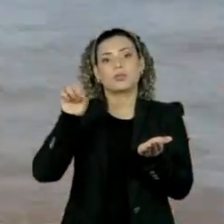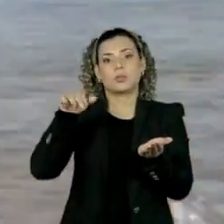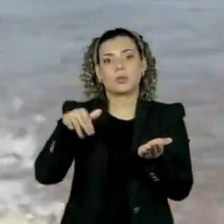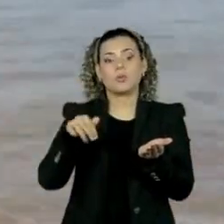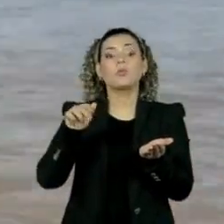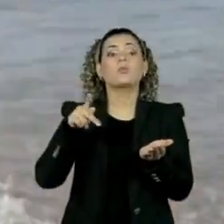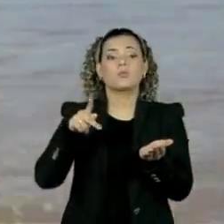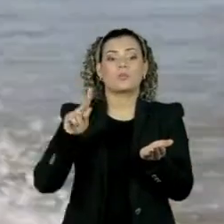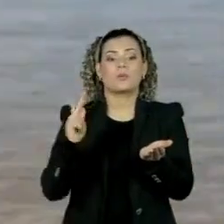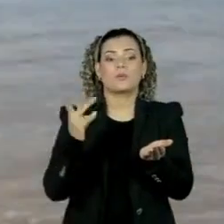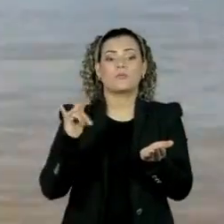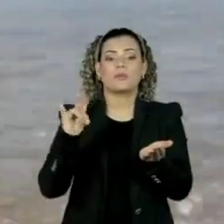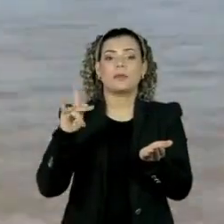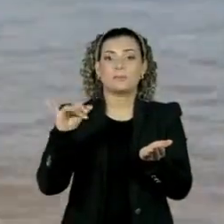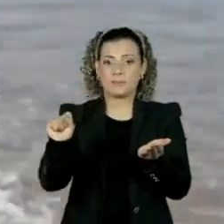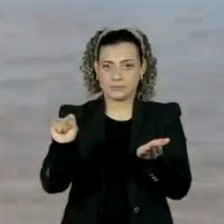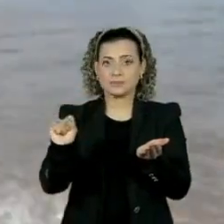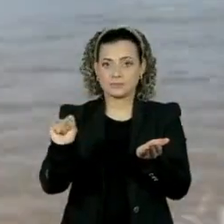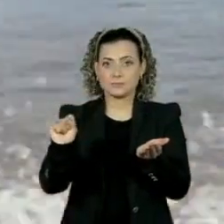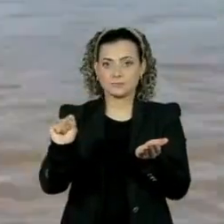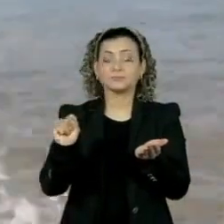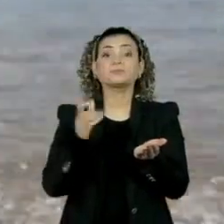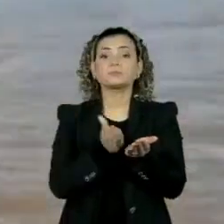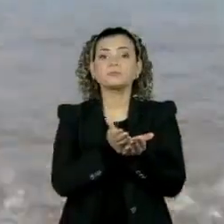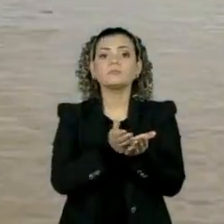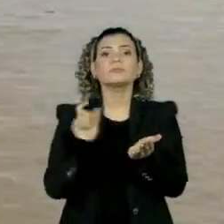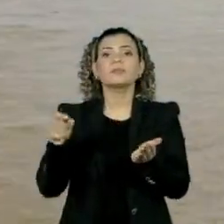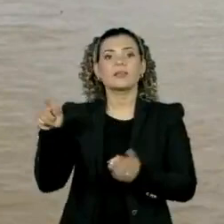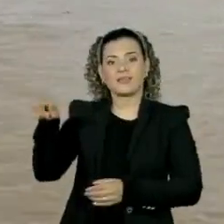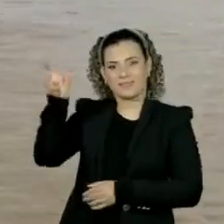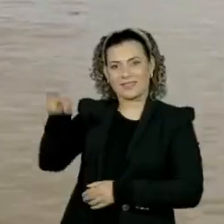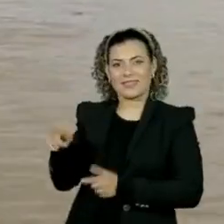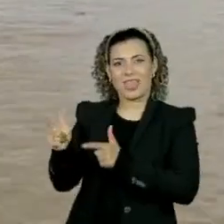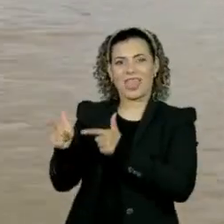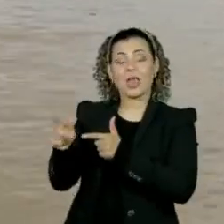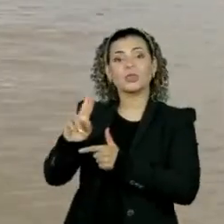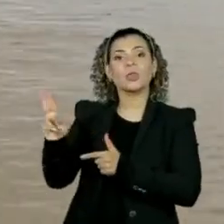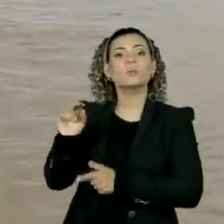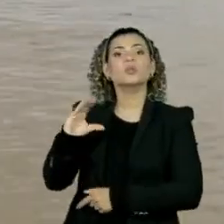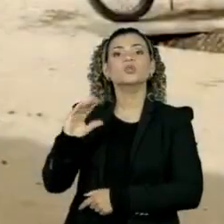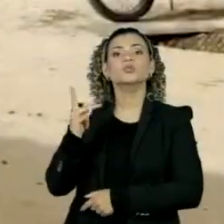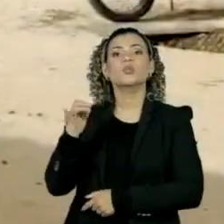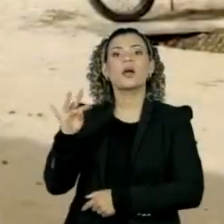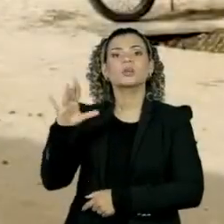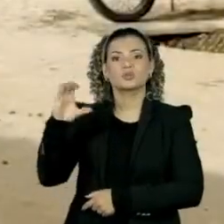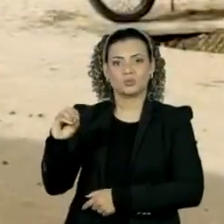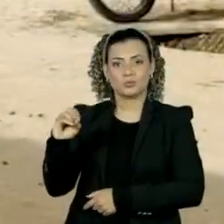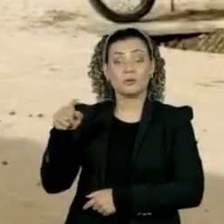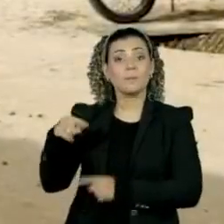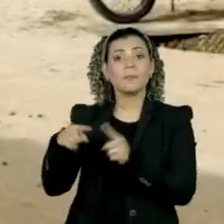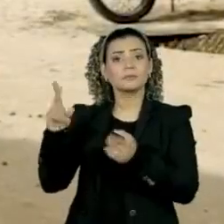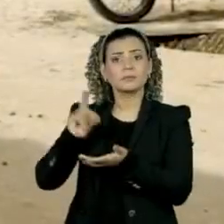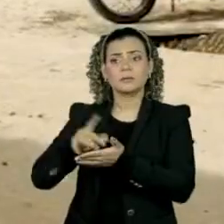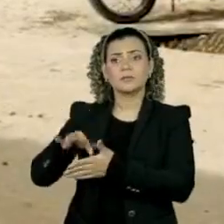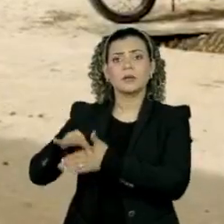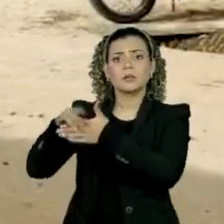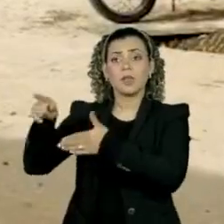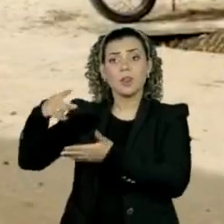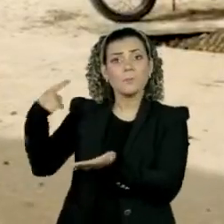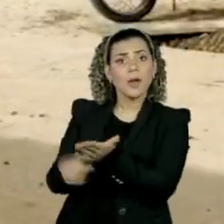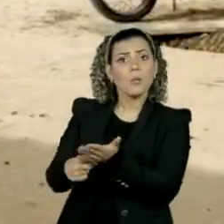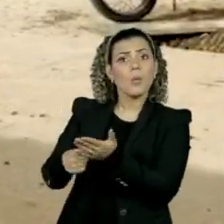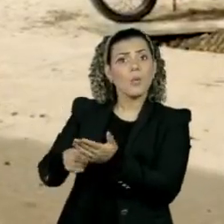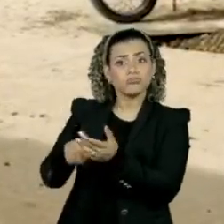ele é sobrinho de um ribeirinho conhecido como o churrasco liderança da comunidade que não compareceu ao encontro